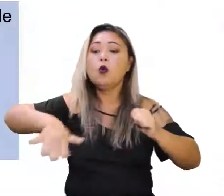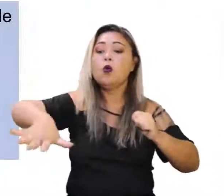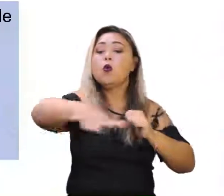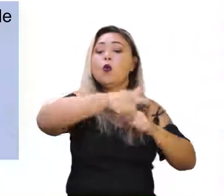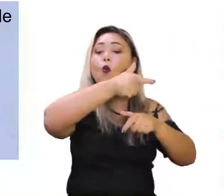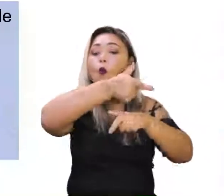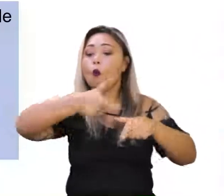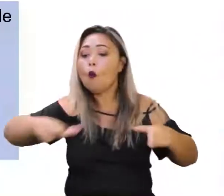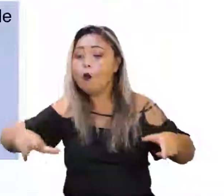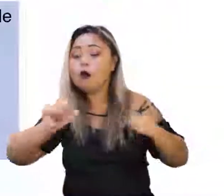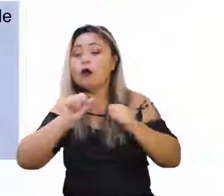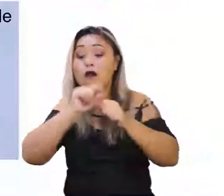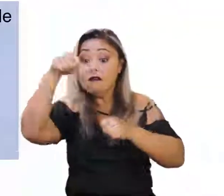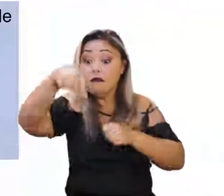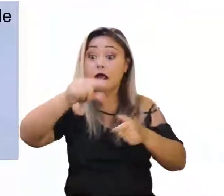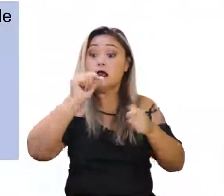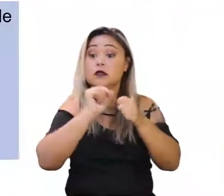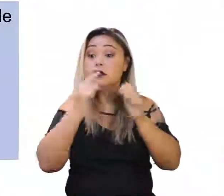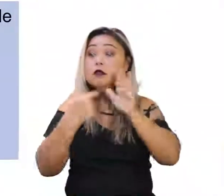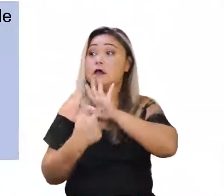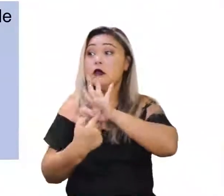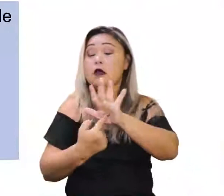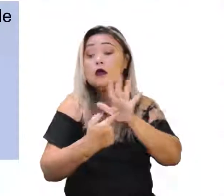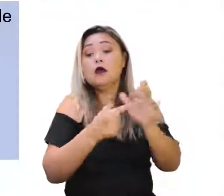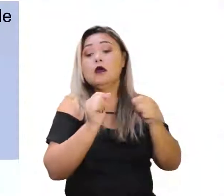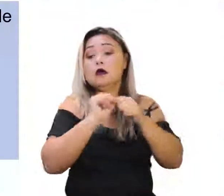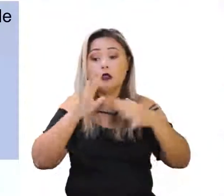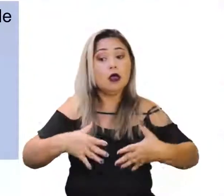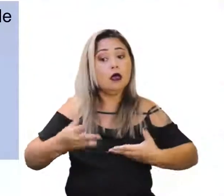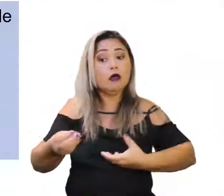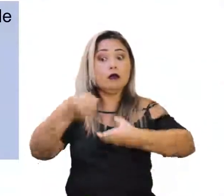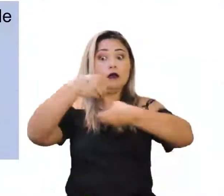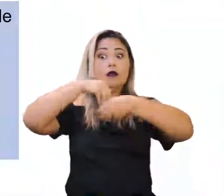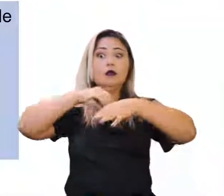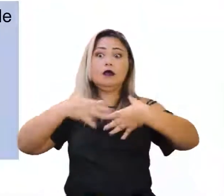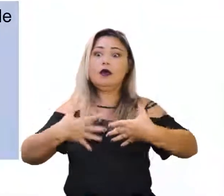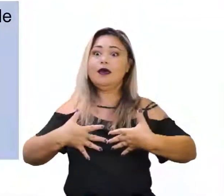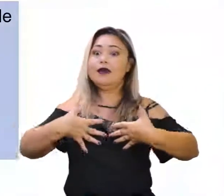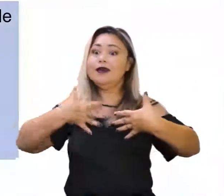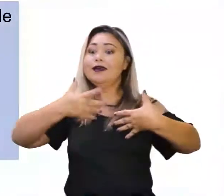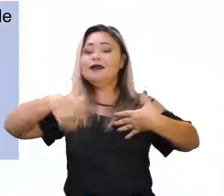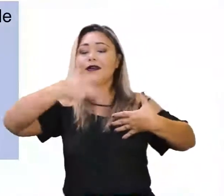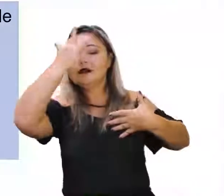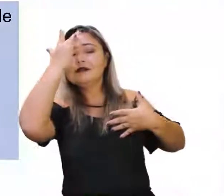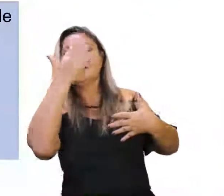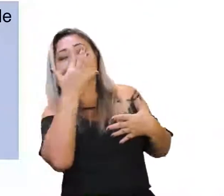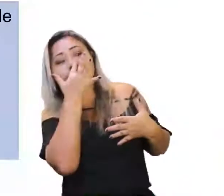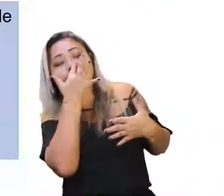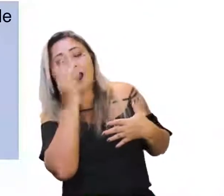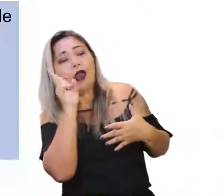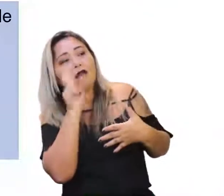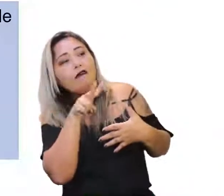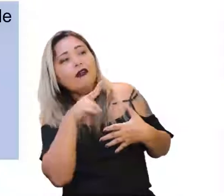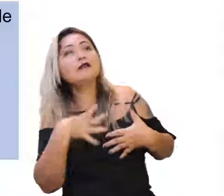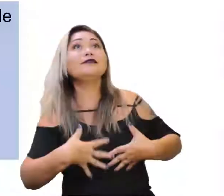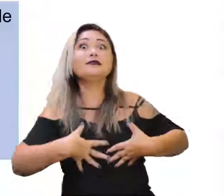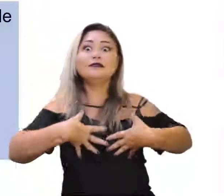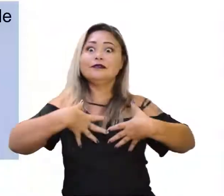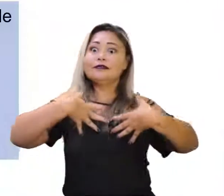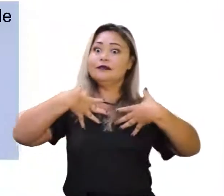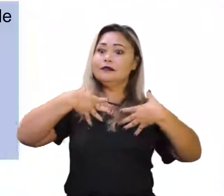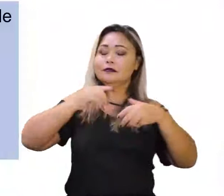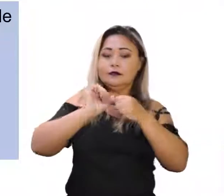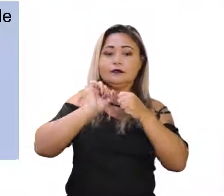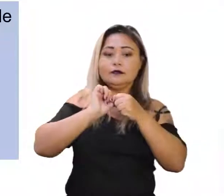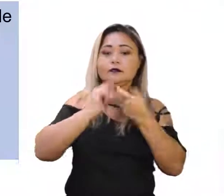ali a apresentação, traz a alegria, né, para os moradores da região. Então o circo ele foi